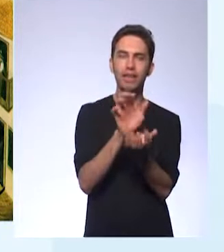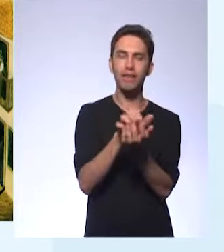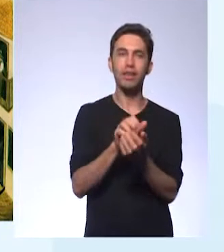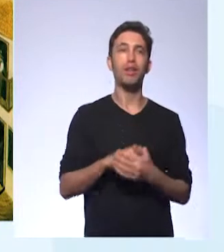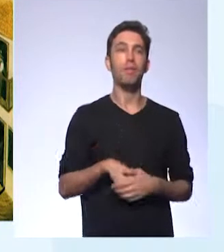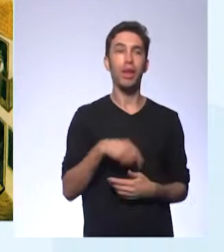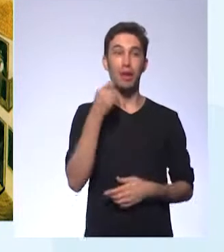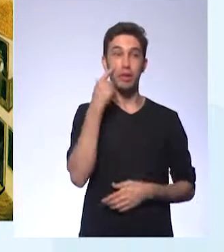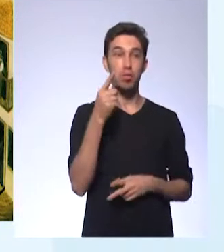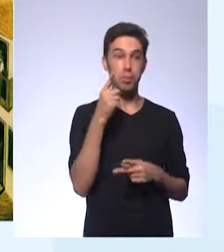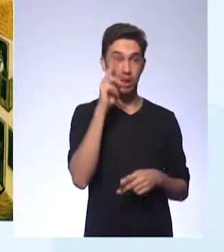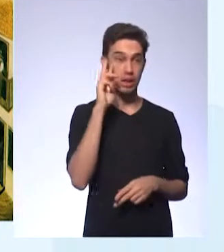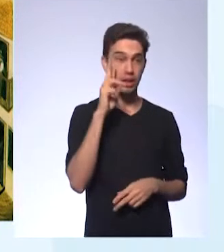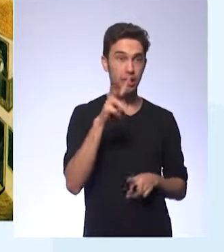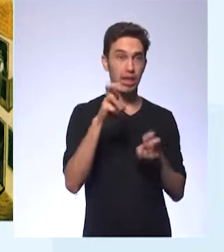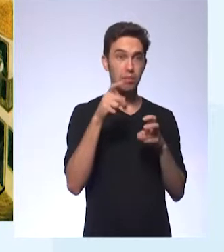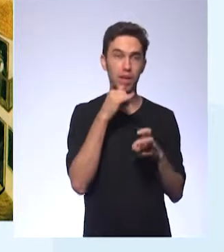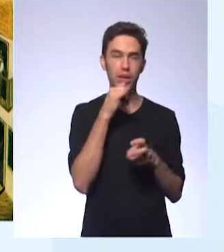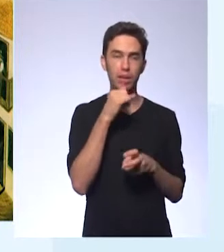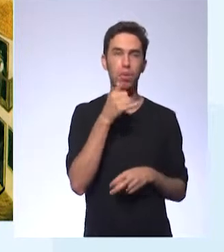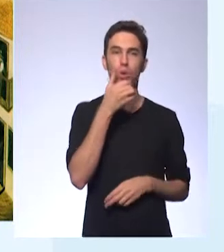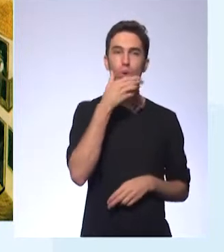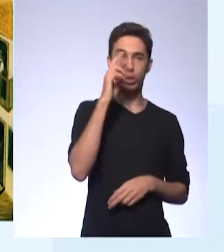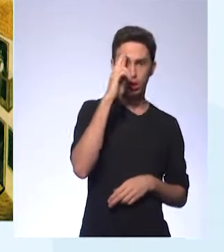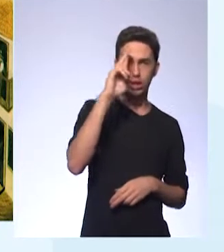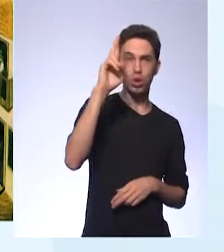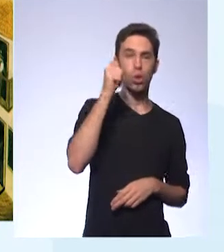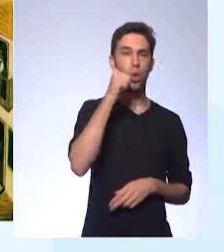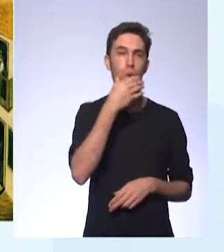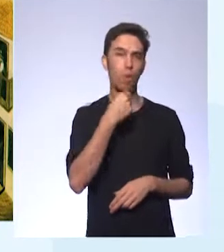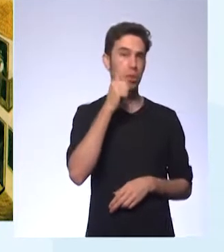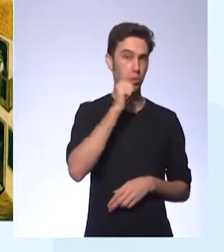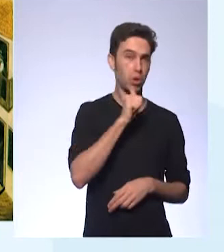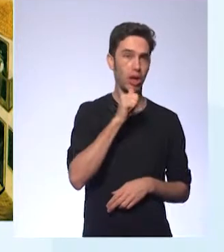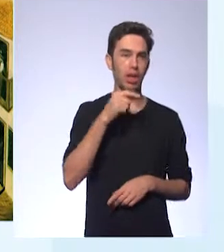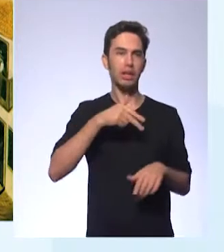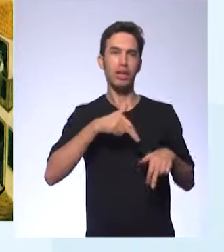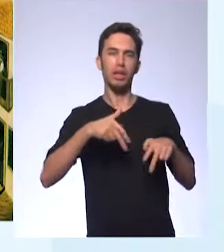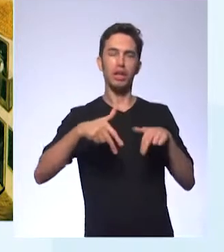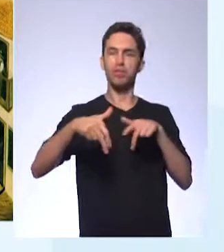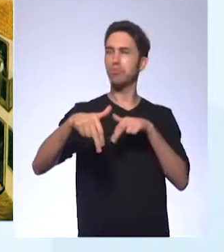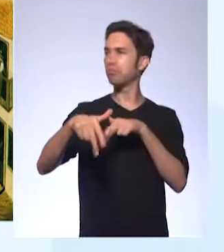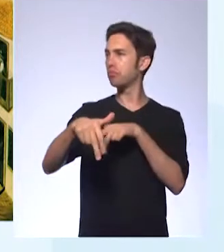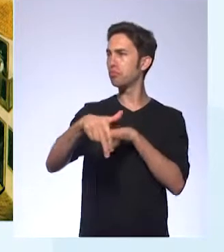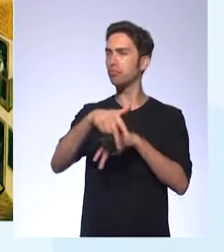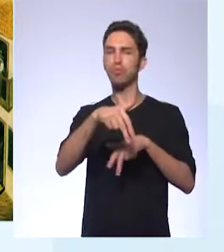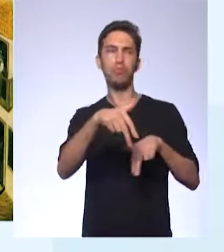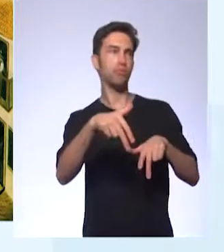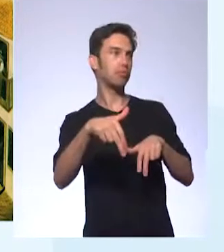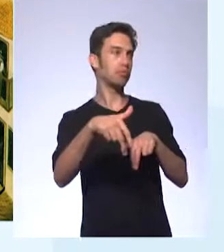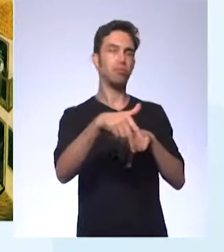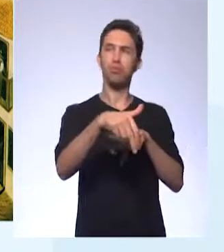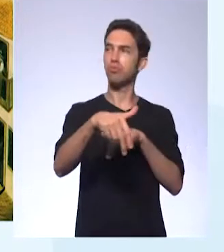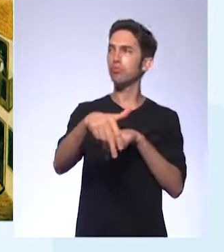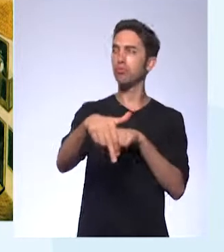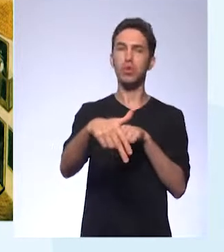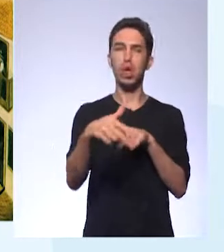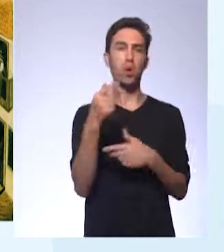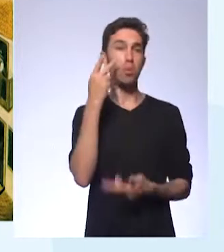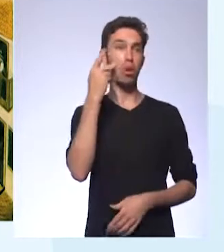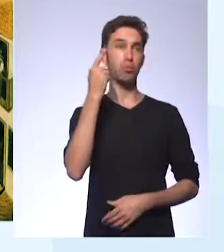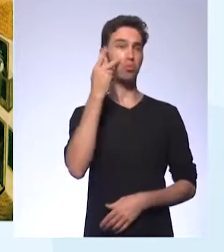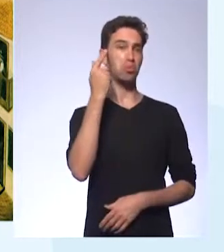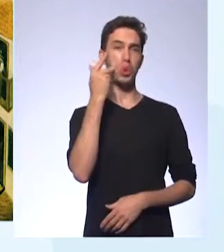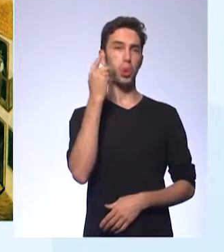as senhoras caminhando, transitando entre eles como algo extremamente comum. Lá no fundo da